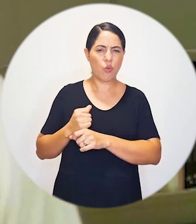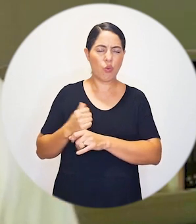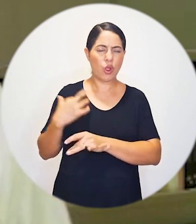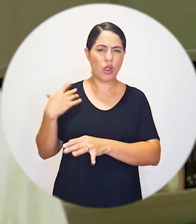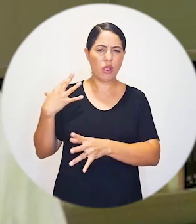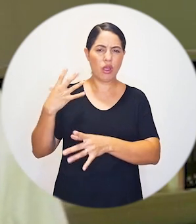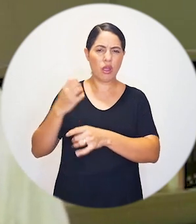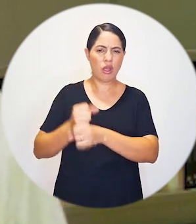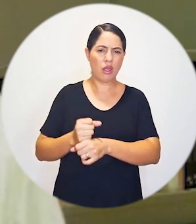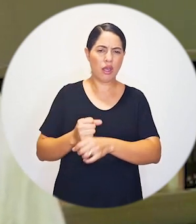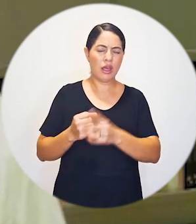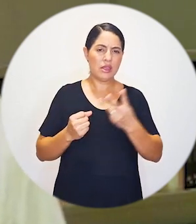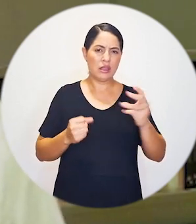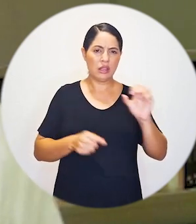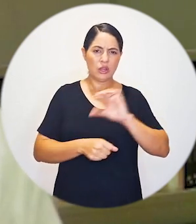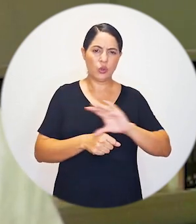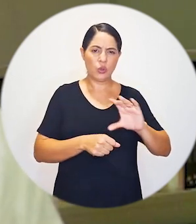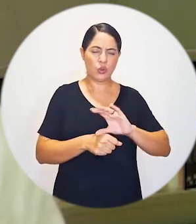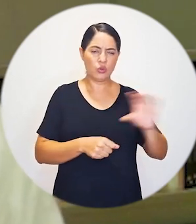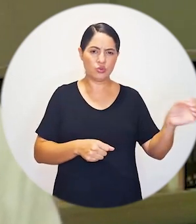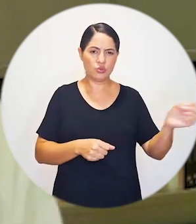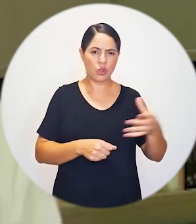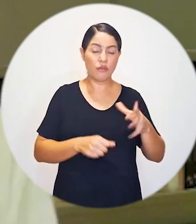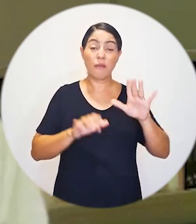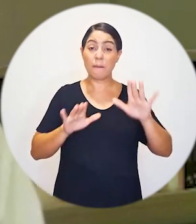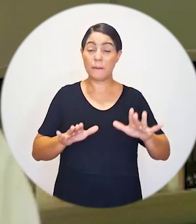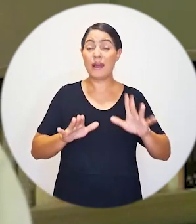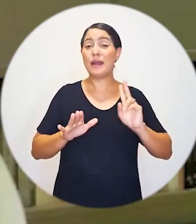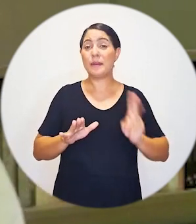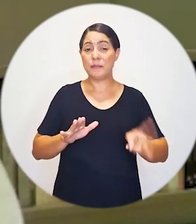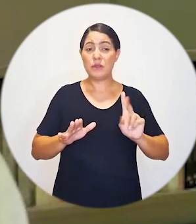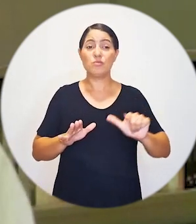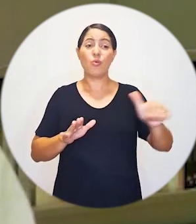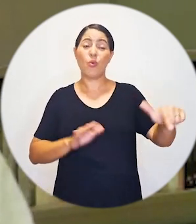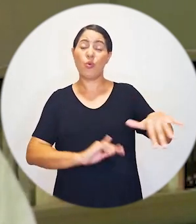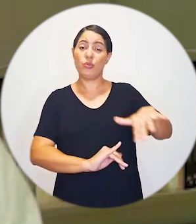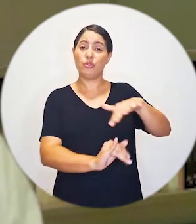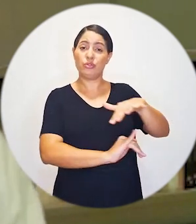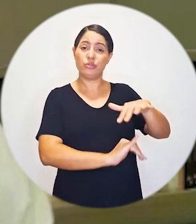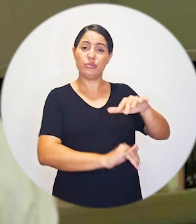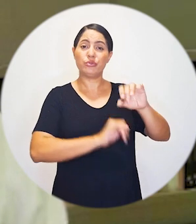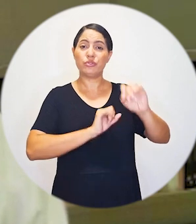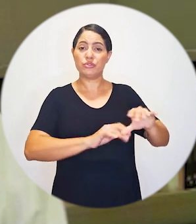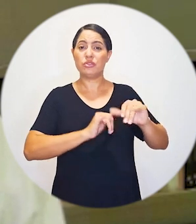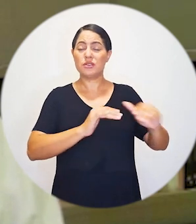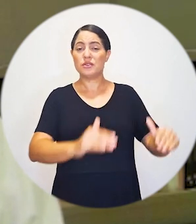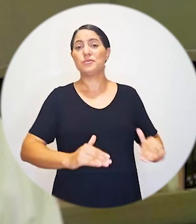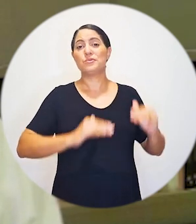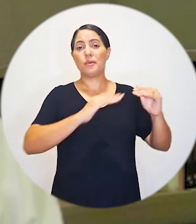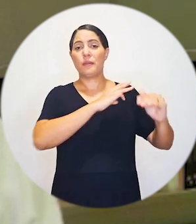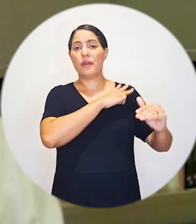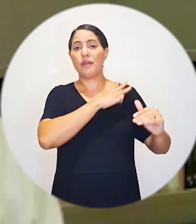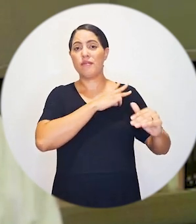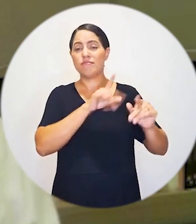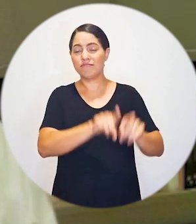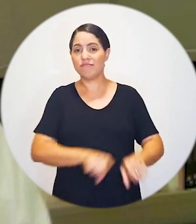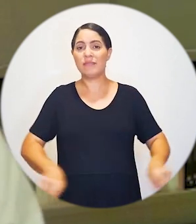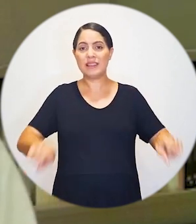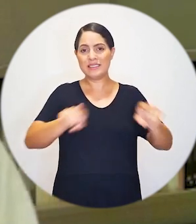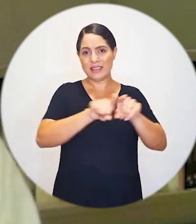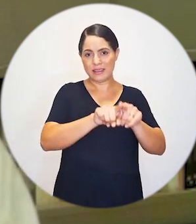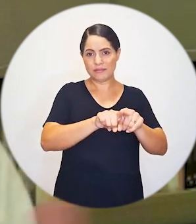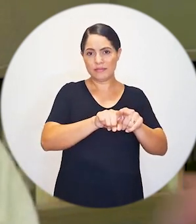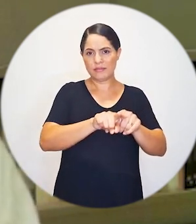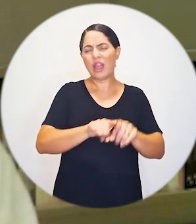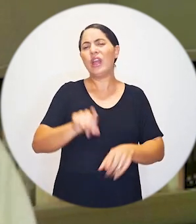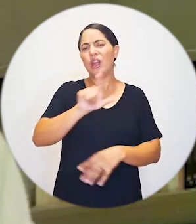né, e sempre tendo que fazer uma parceria com instituições de ensino superior e, obviamente,